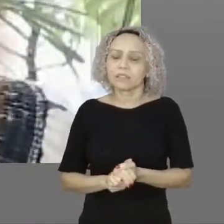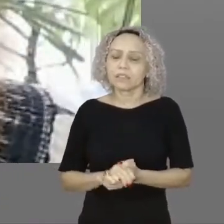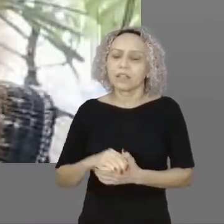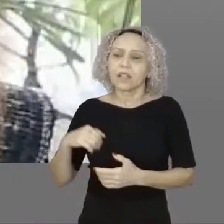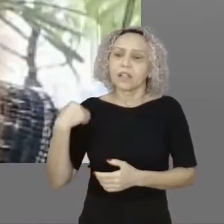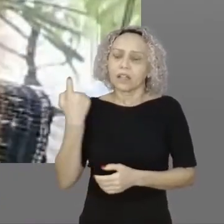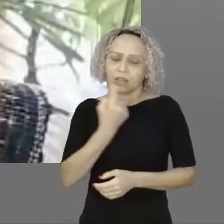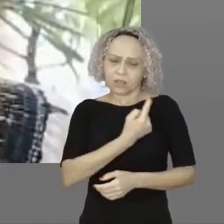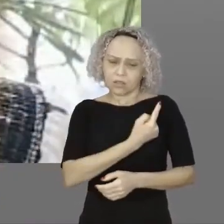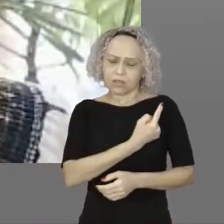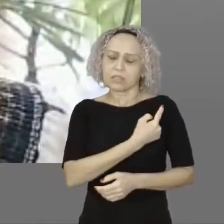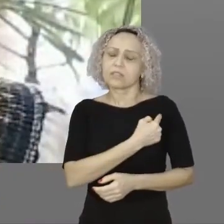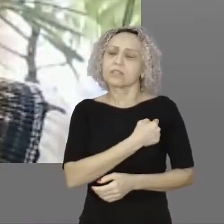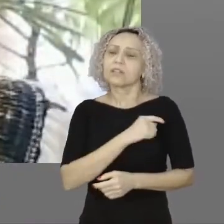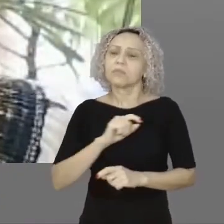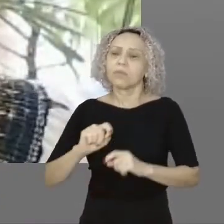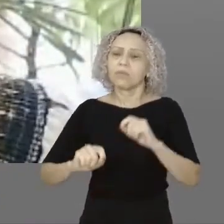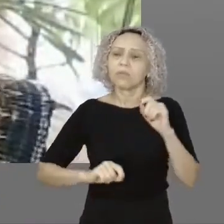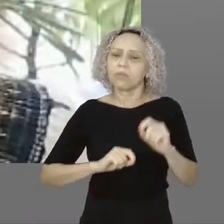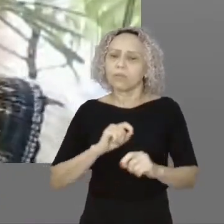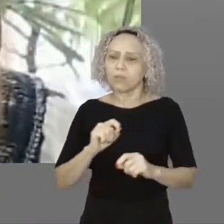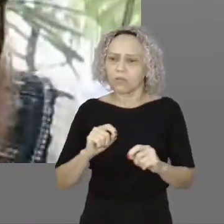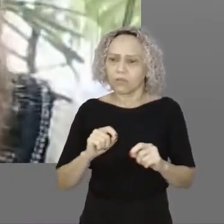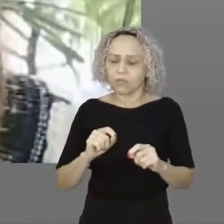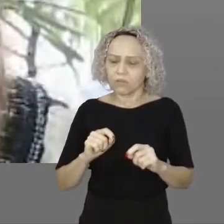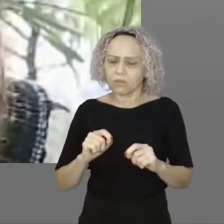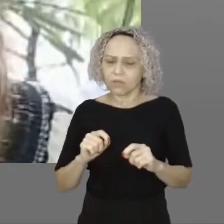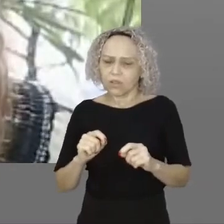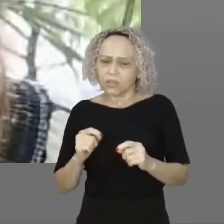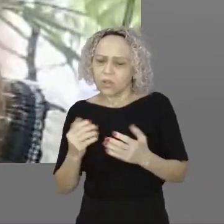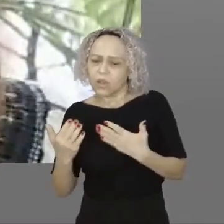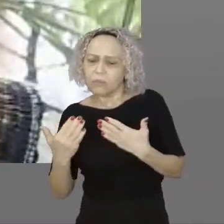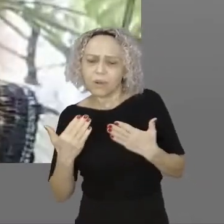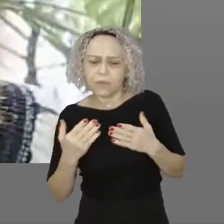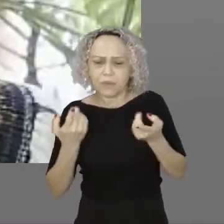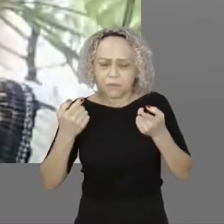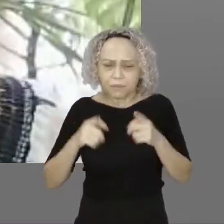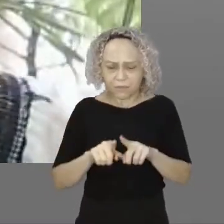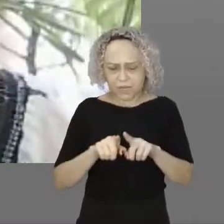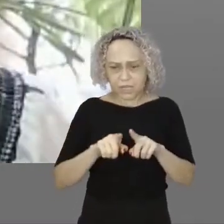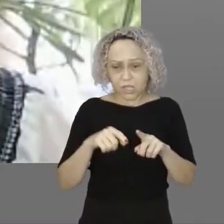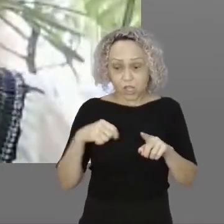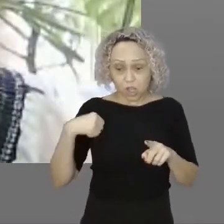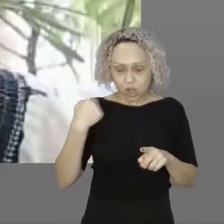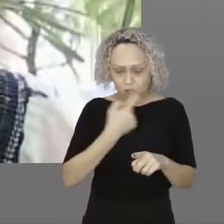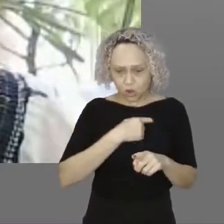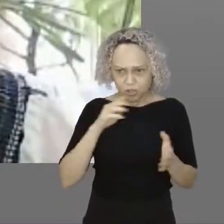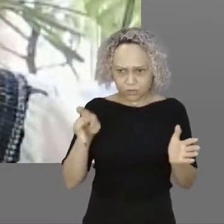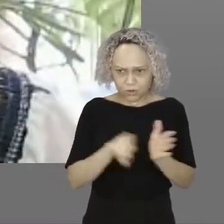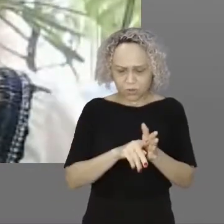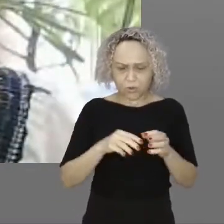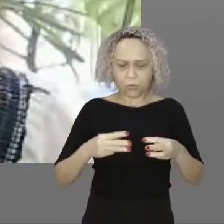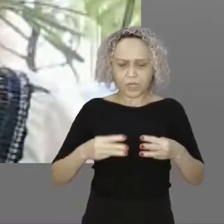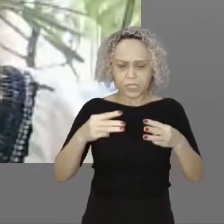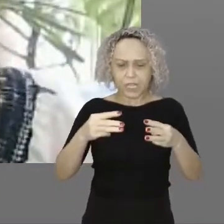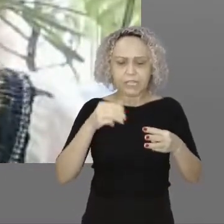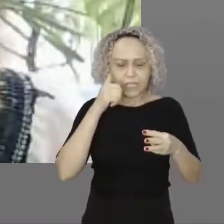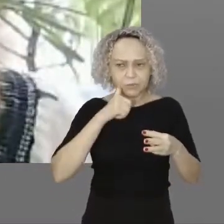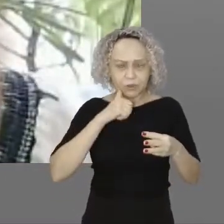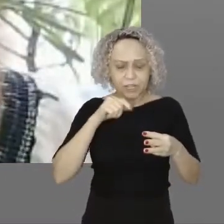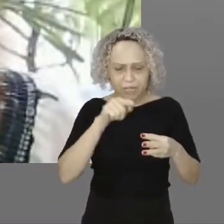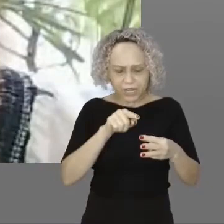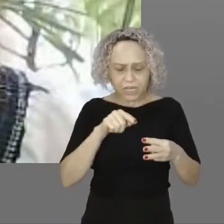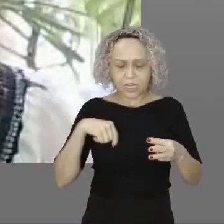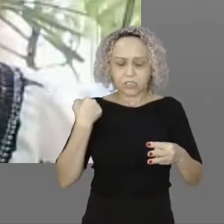tendo, inclusive, com parceria com vários ministérios, porque sozinho o Ministério das Mulheres também não pode fazer, não pode e não